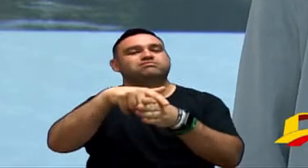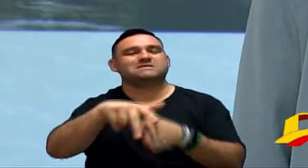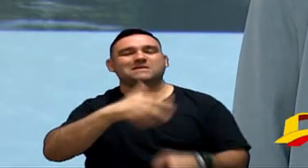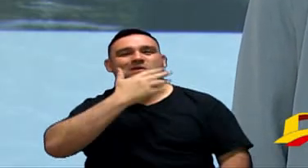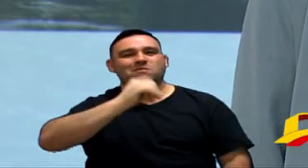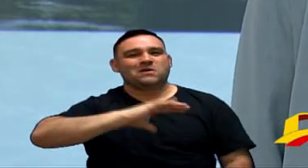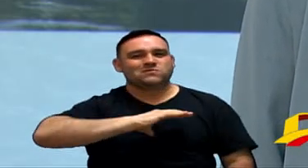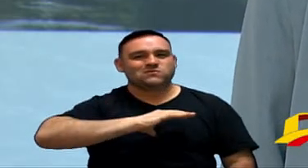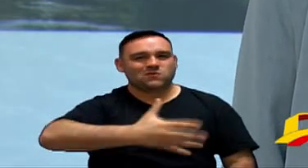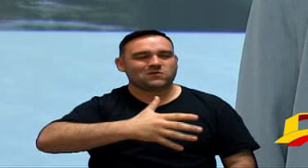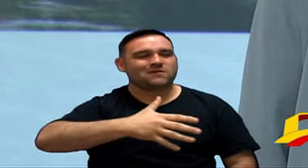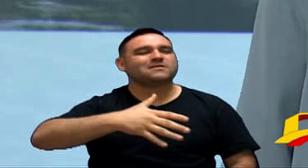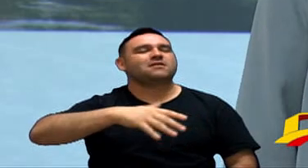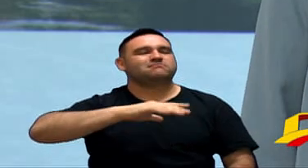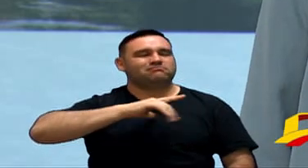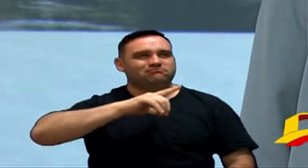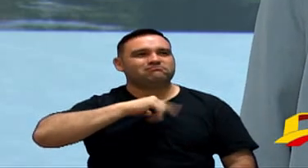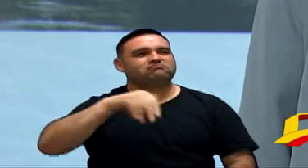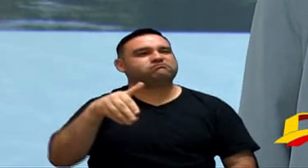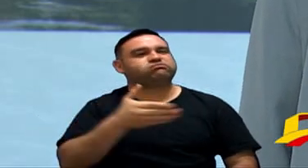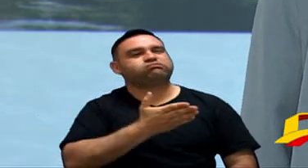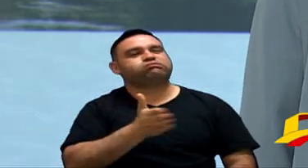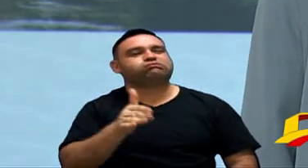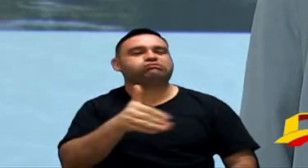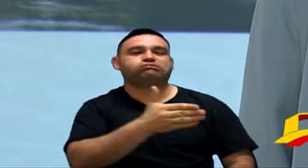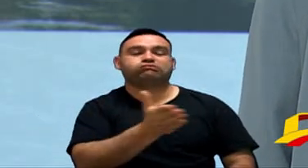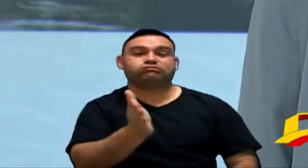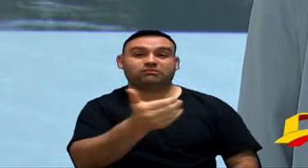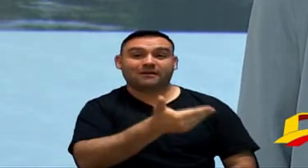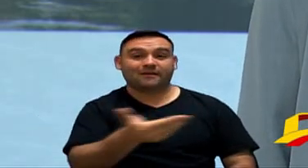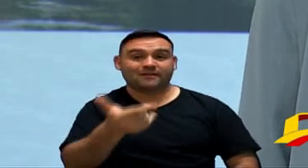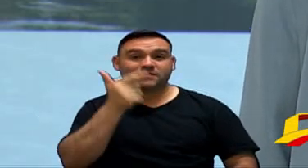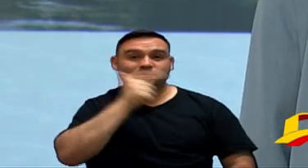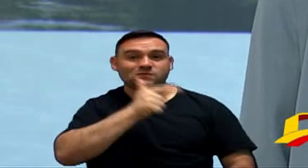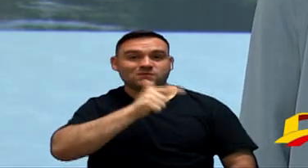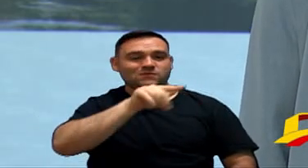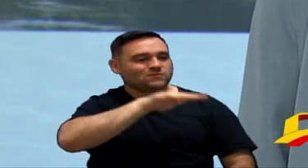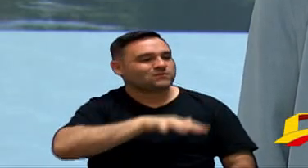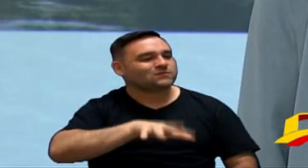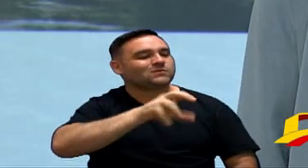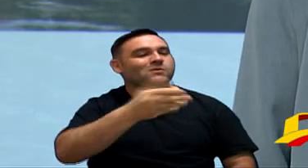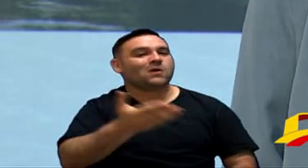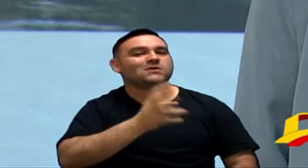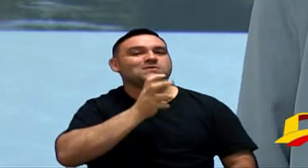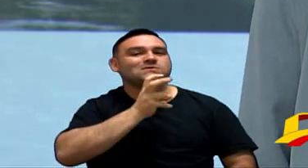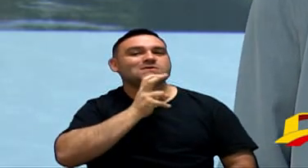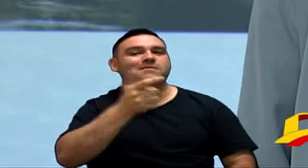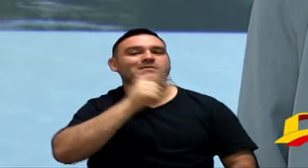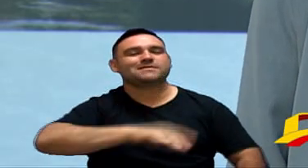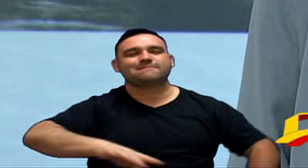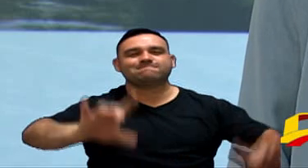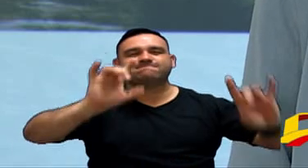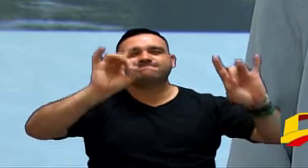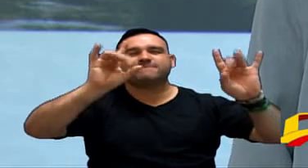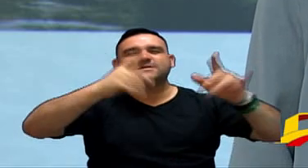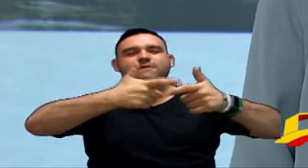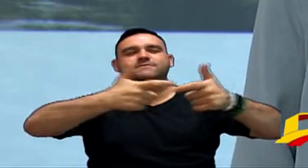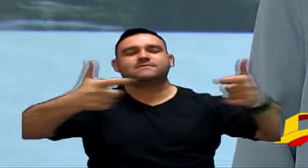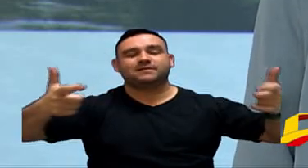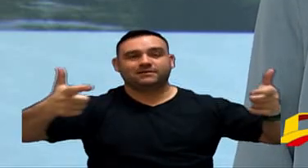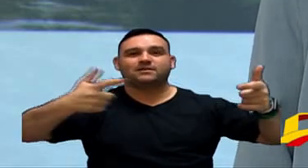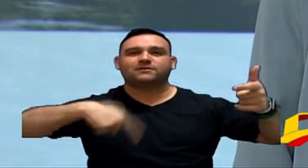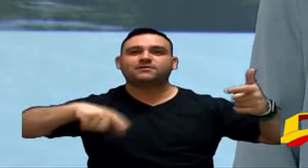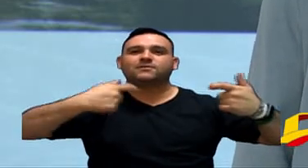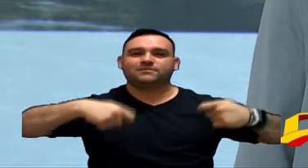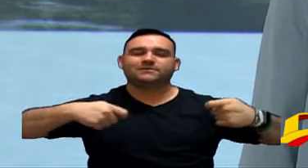intreptos Aventureiros que deram essa condição para que hoje Sorocaba fosse essa Metrópole não podemos